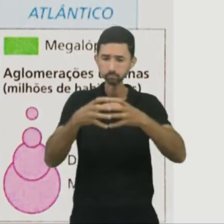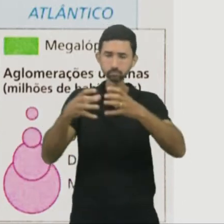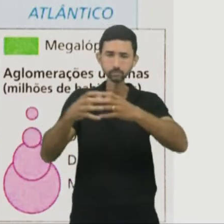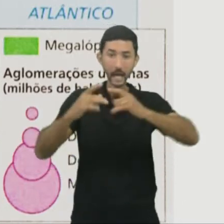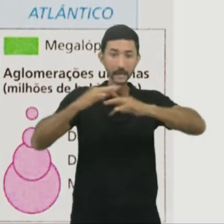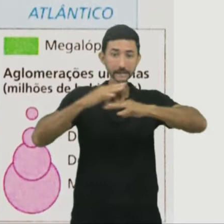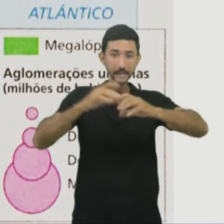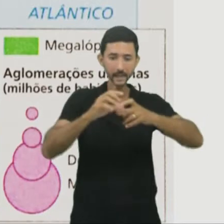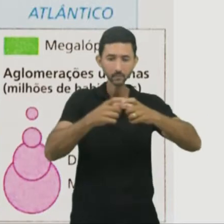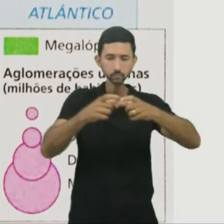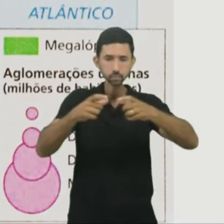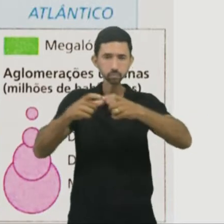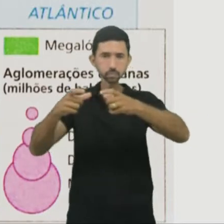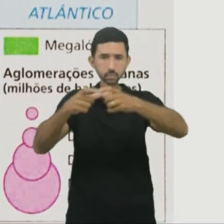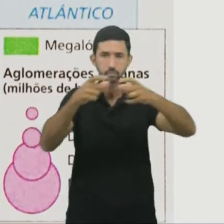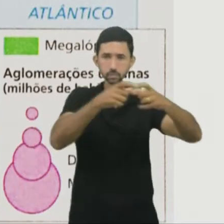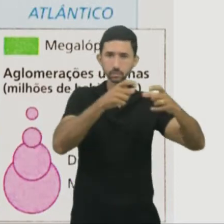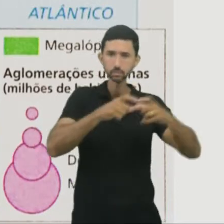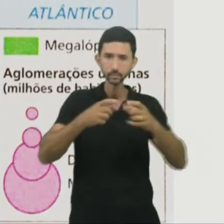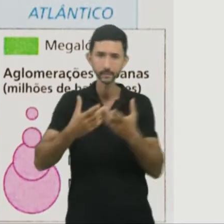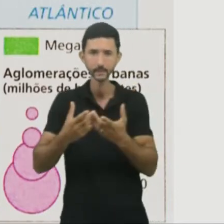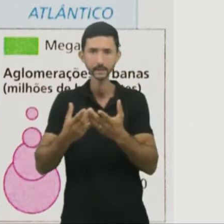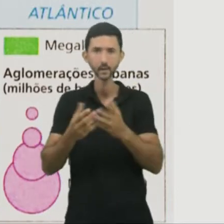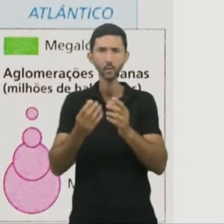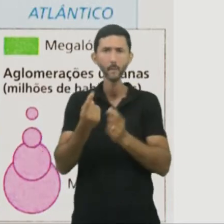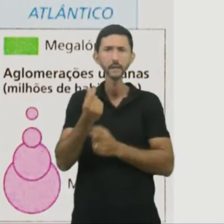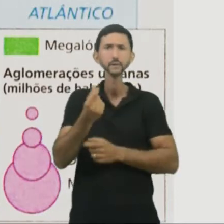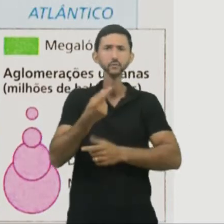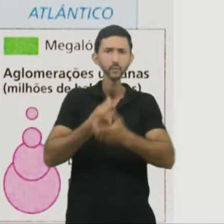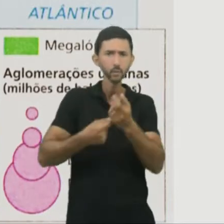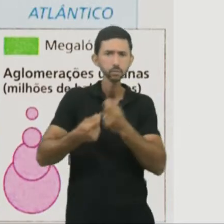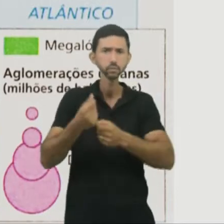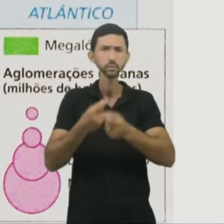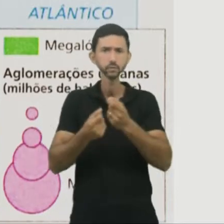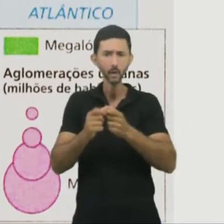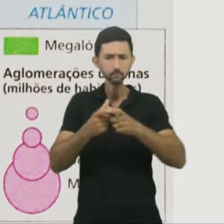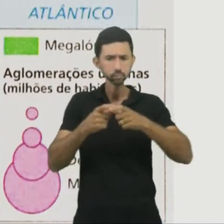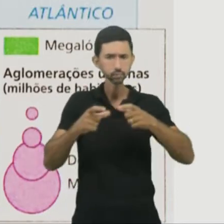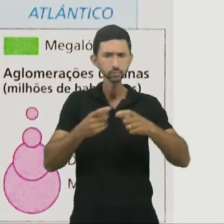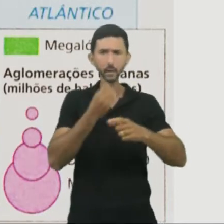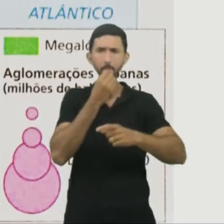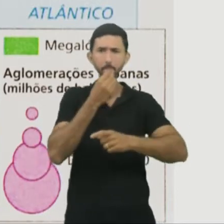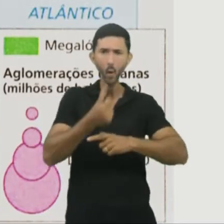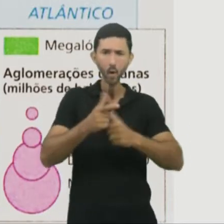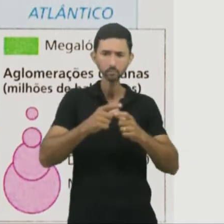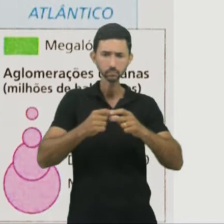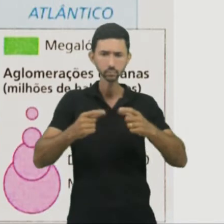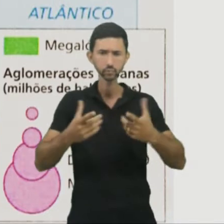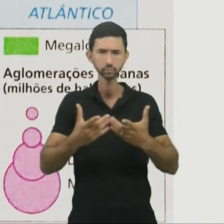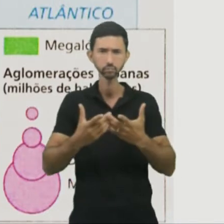Então, os Estados Unidos têm uma estrutura econômica muito pujante, como vocês notam.